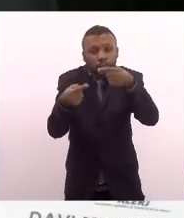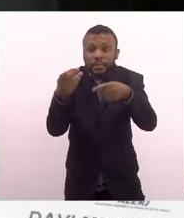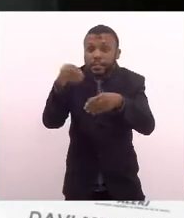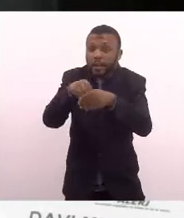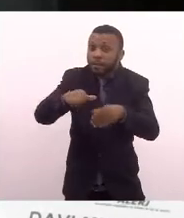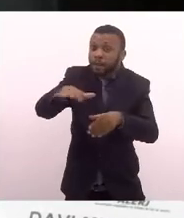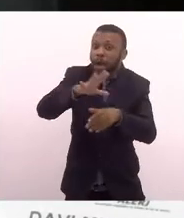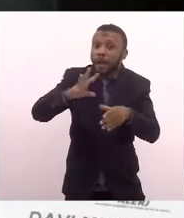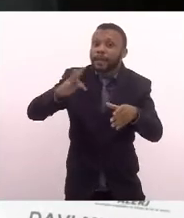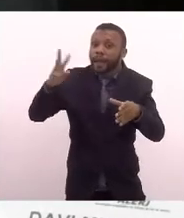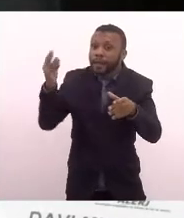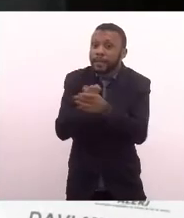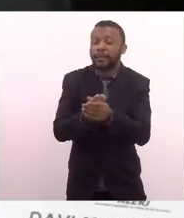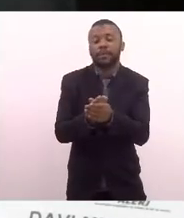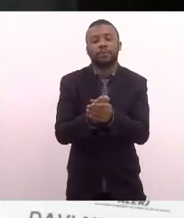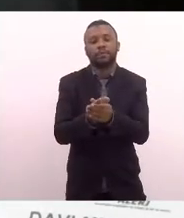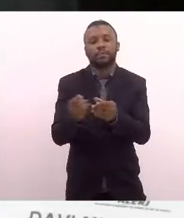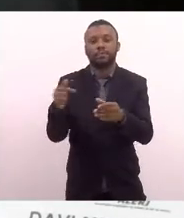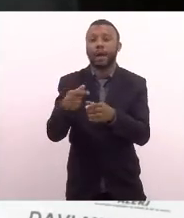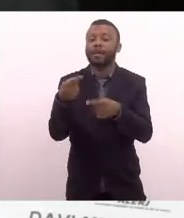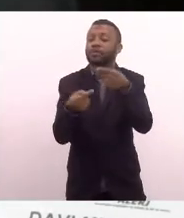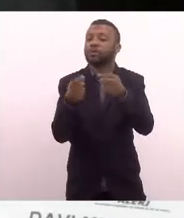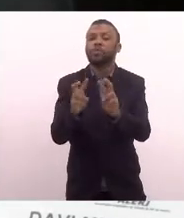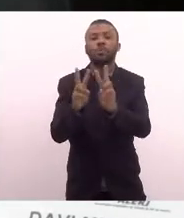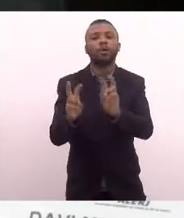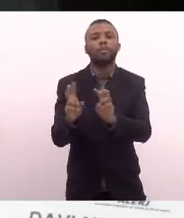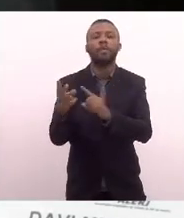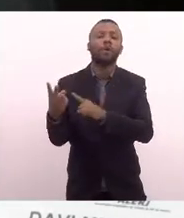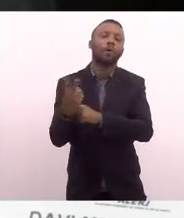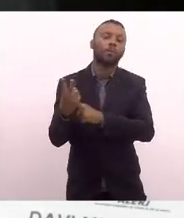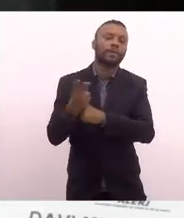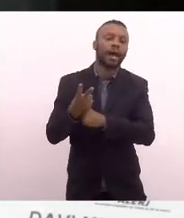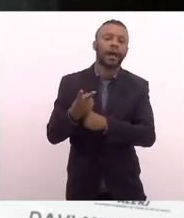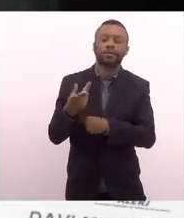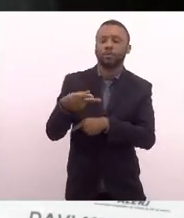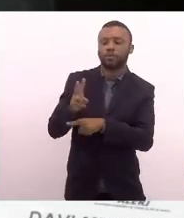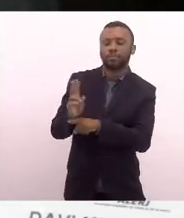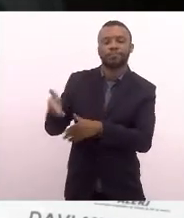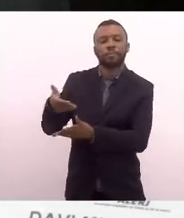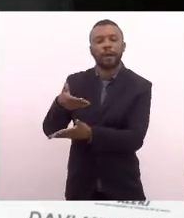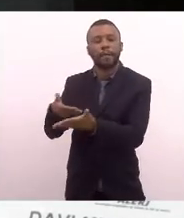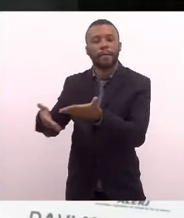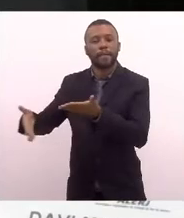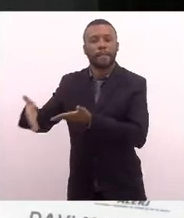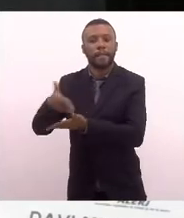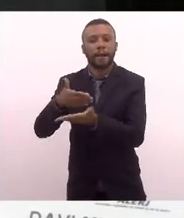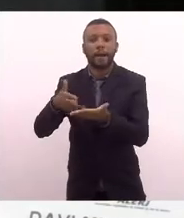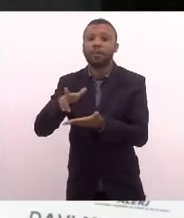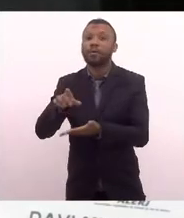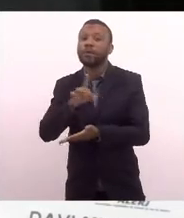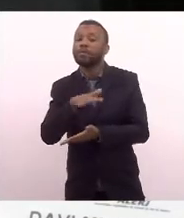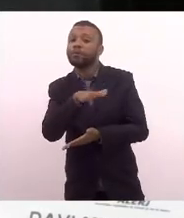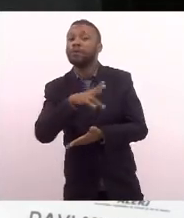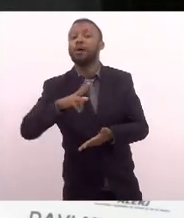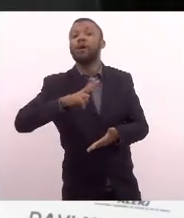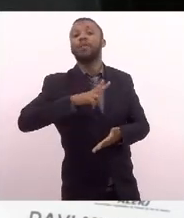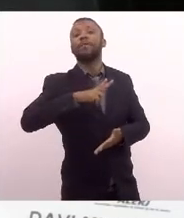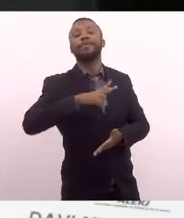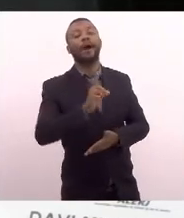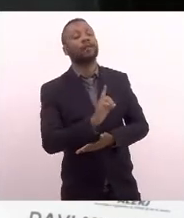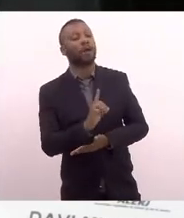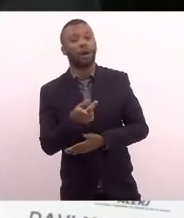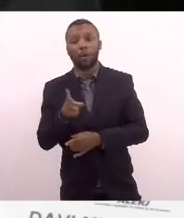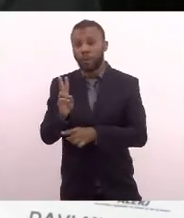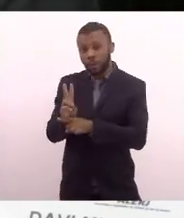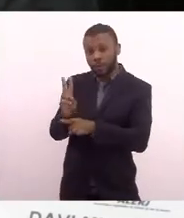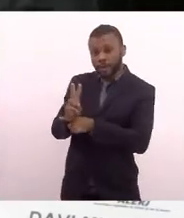da democracia a discussão sobre cuidado. A discussão do cuidado não está no campo do privado. A discussão do